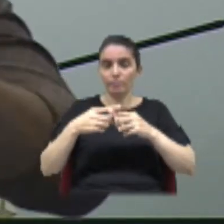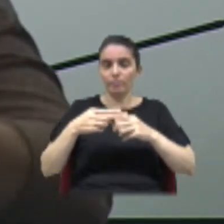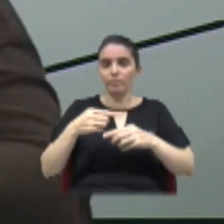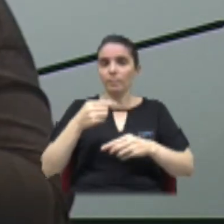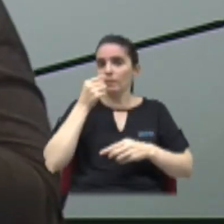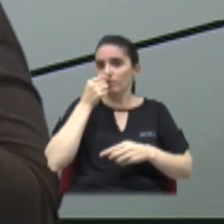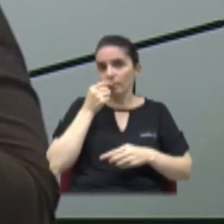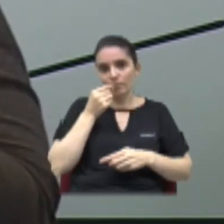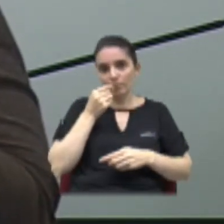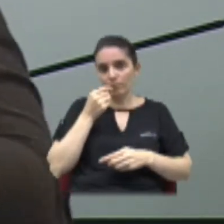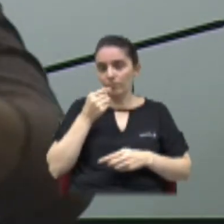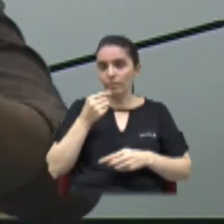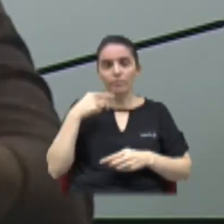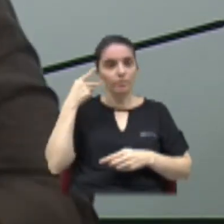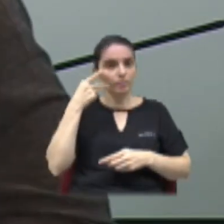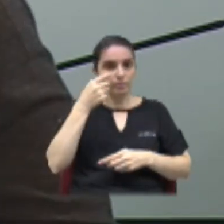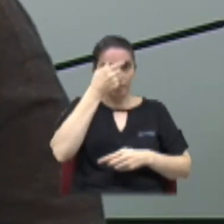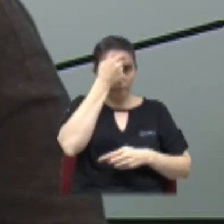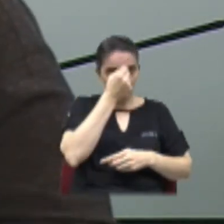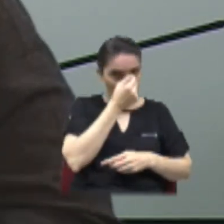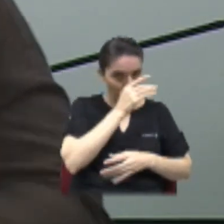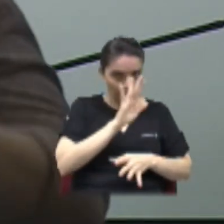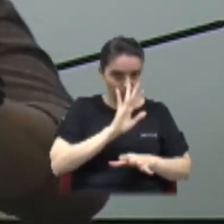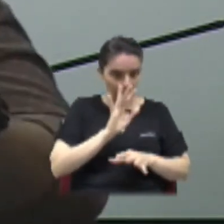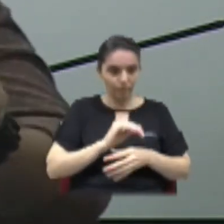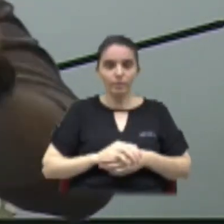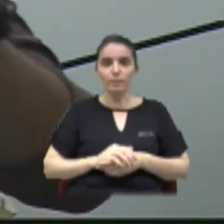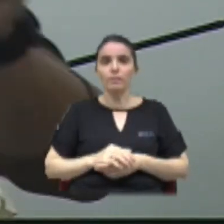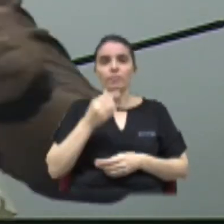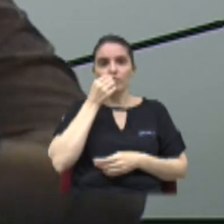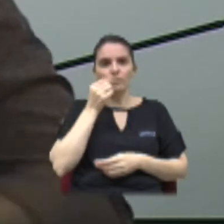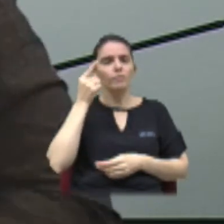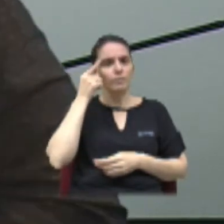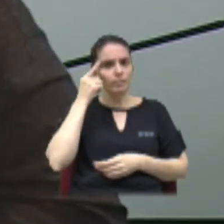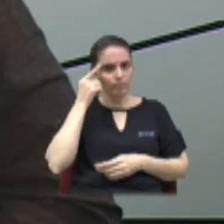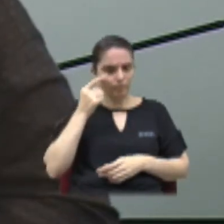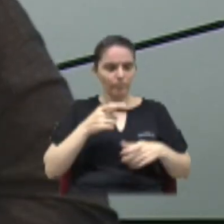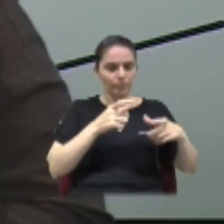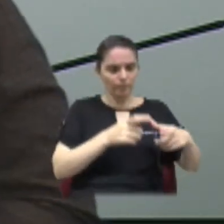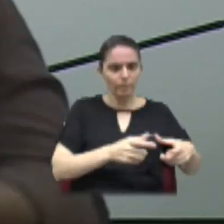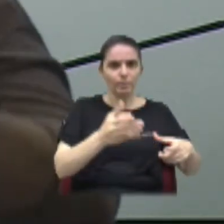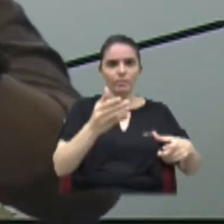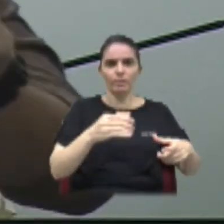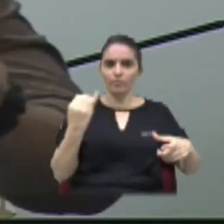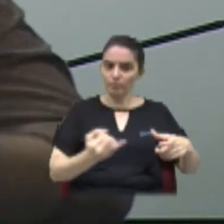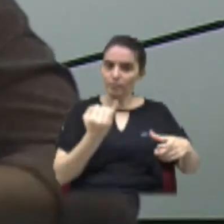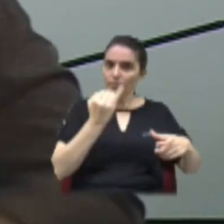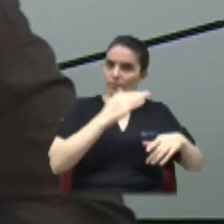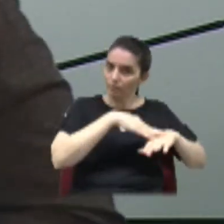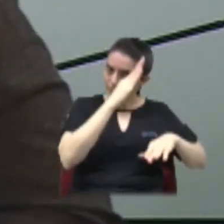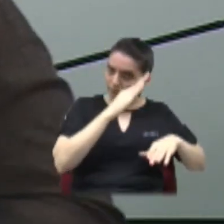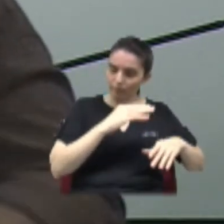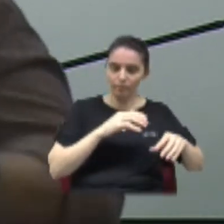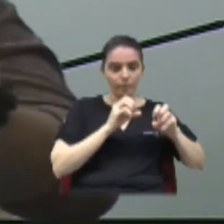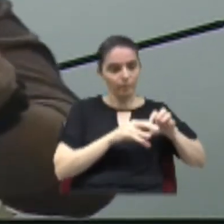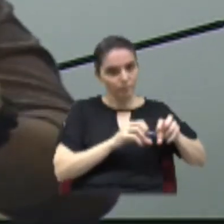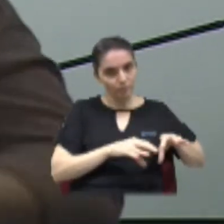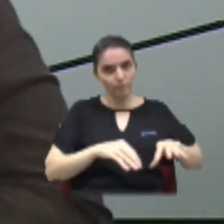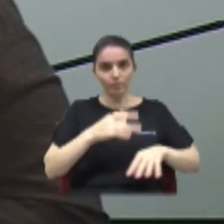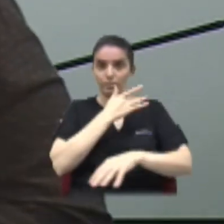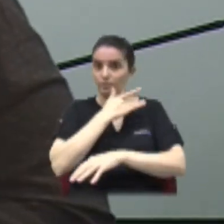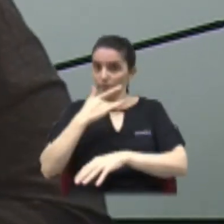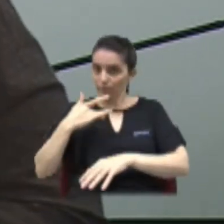isso votamos projetos aqui, pensamos muito em votar projetos, e esse projeto é algo que, um